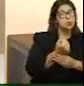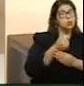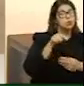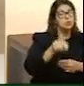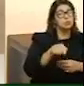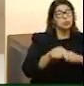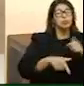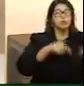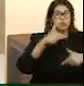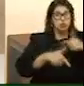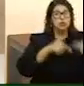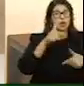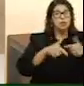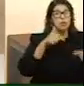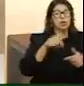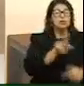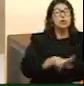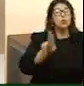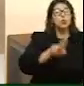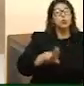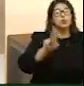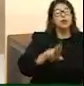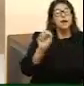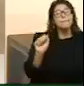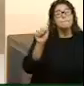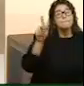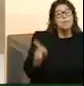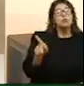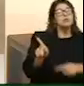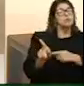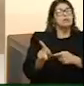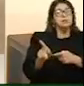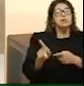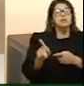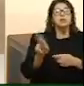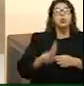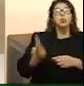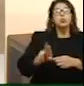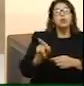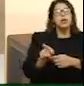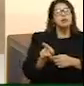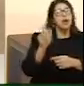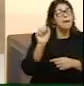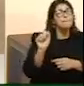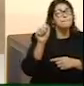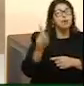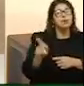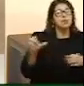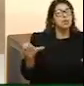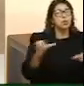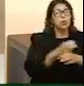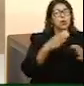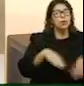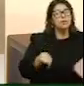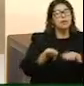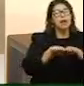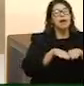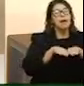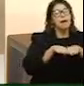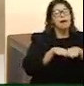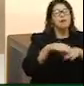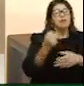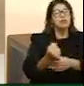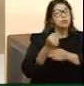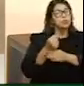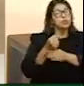na atividade são utilizados para se pagar aposentadorias. Não é a aposentadoria integral e paritária que vai